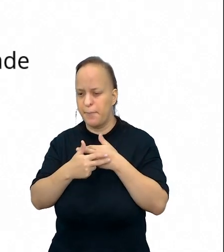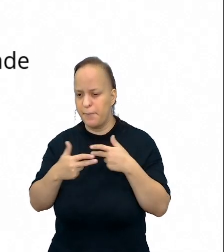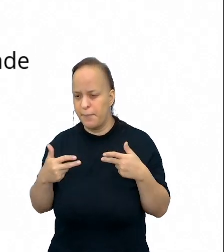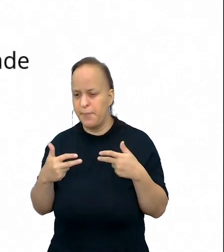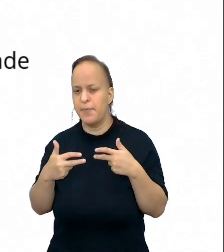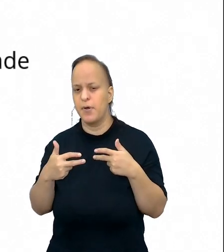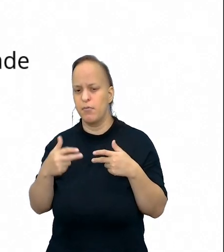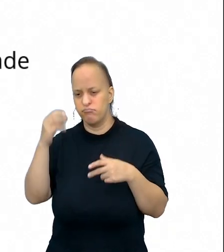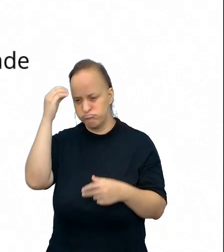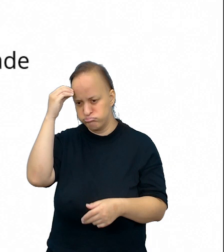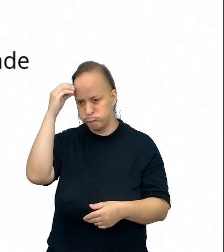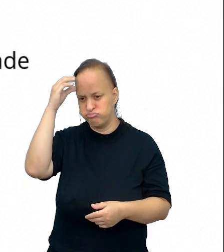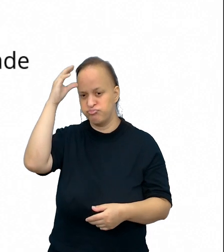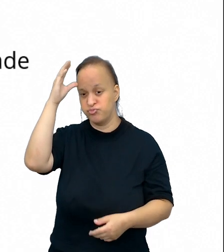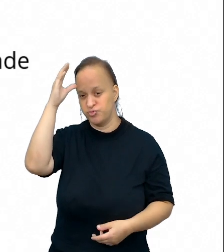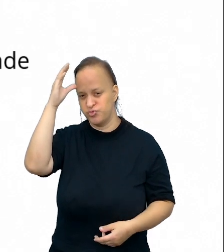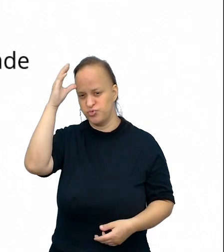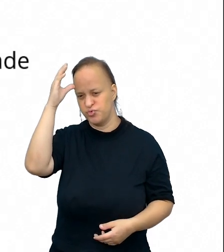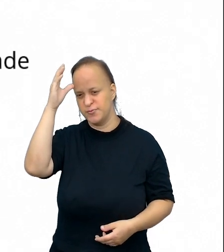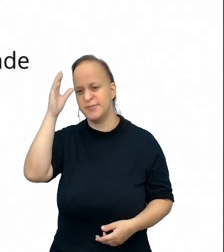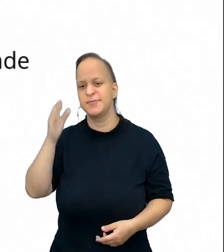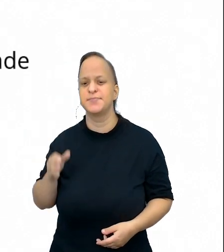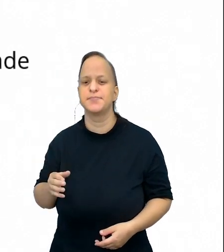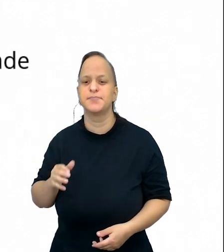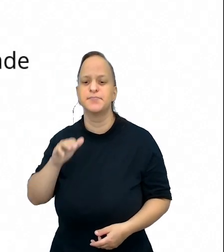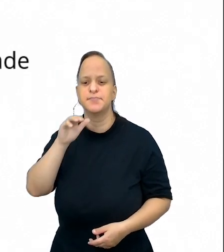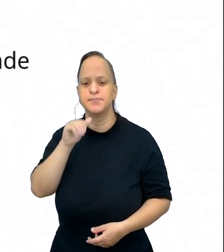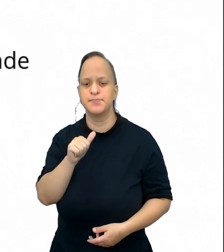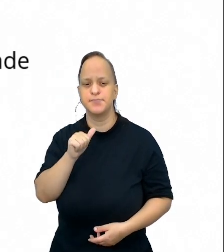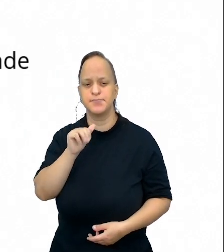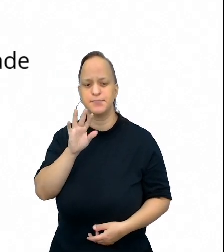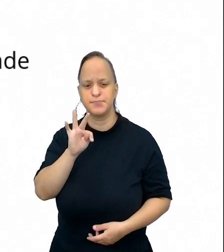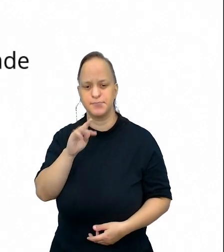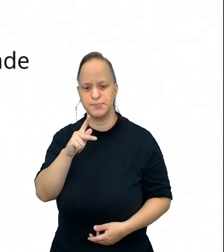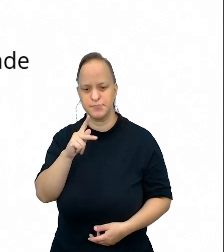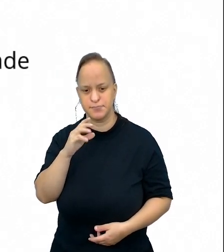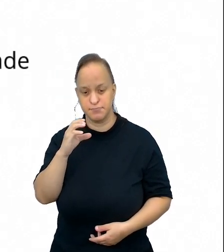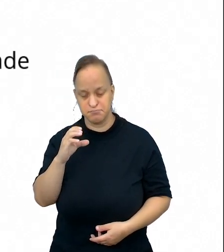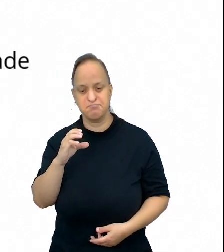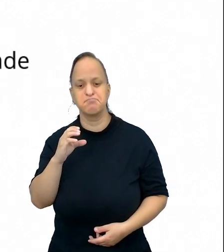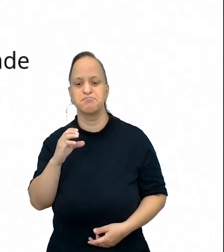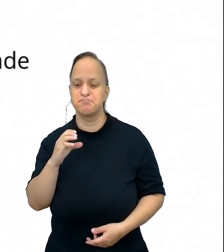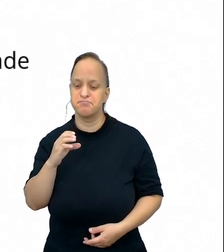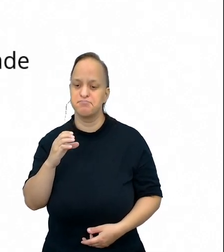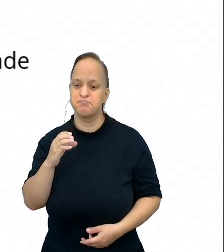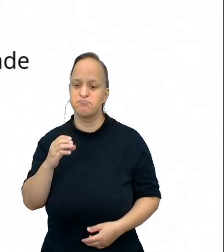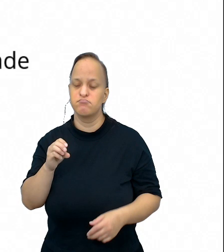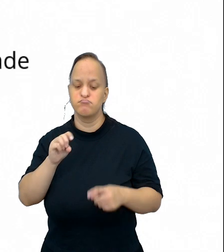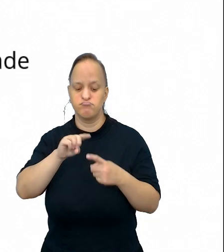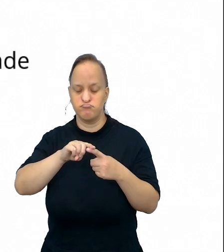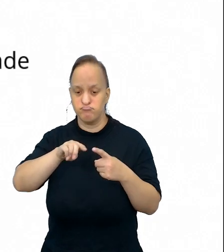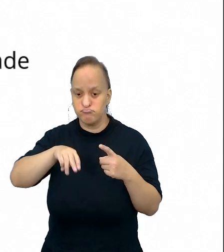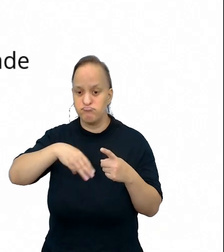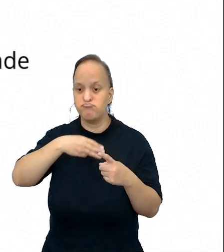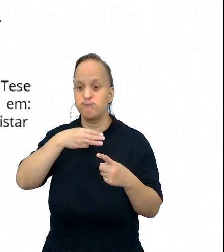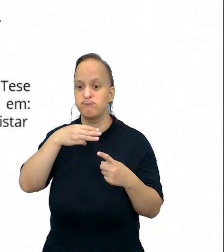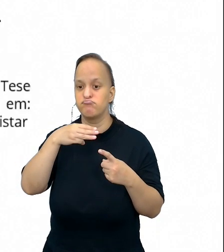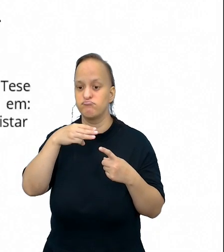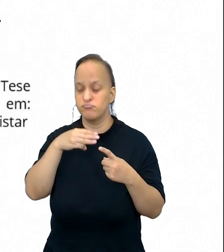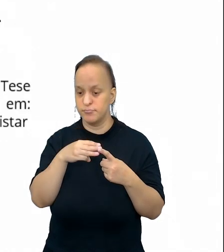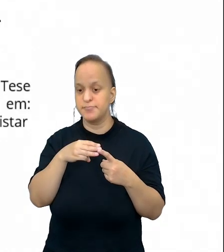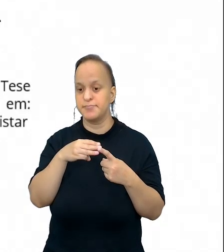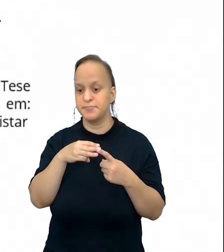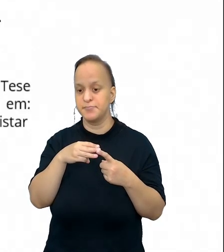o aprender sempre, e analisamos uma aula. Sugerimos, então, propostas, né, metodológicas também, com enfoque